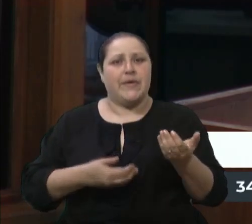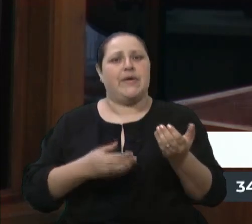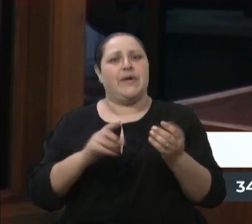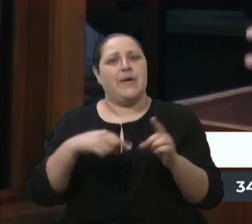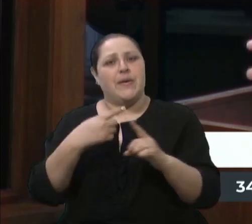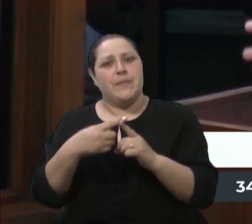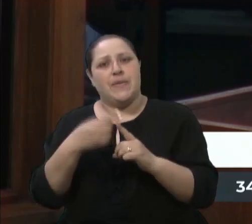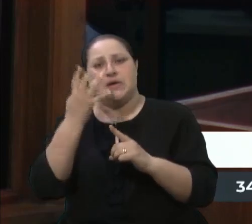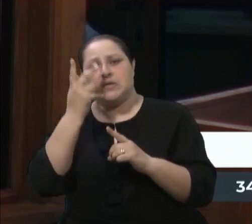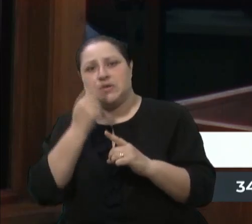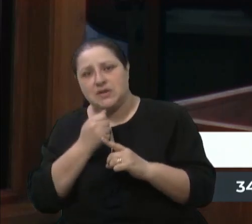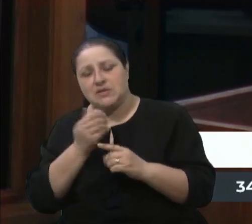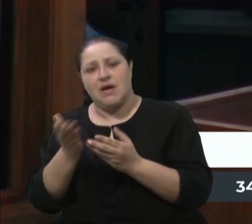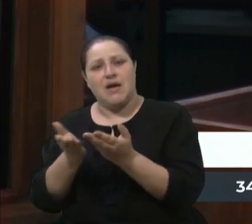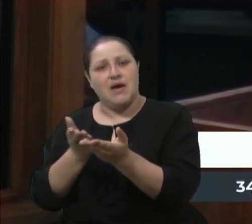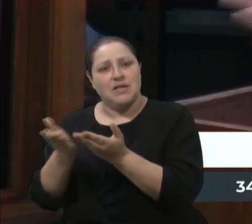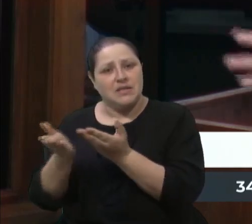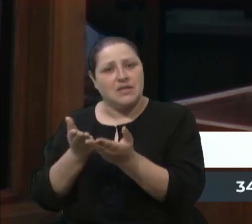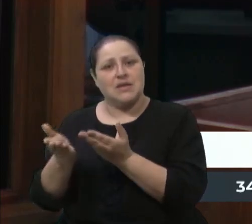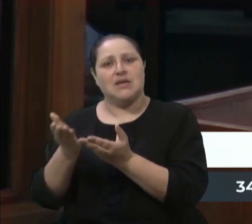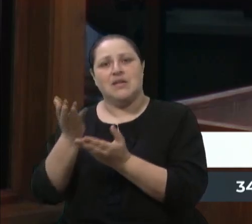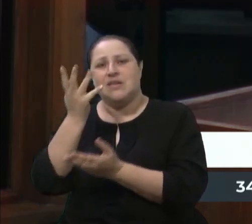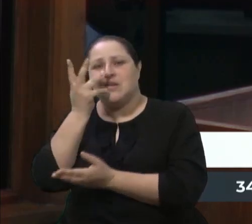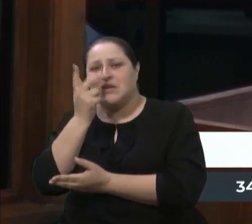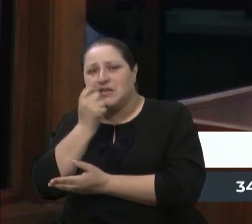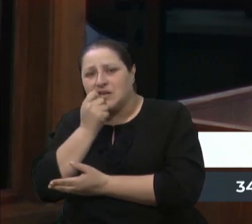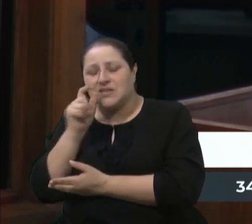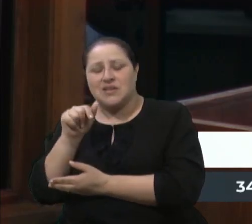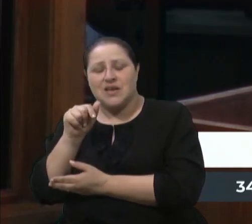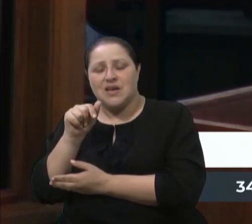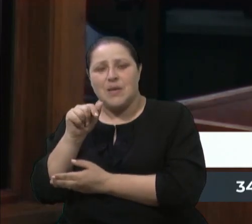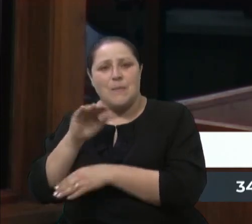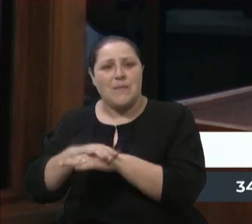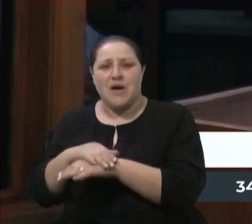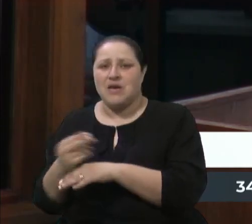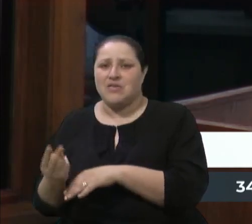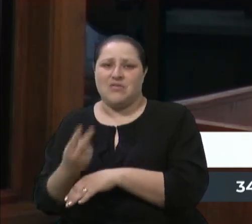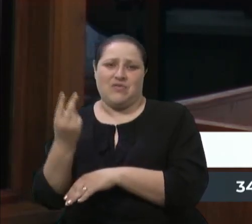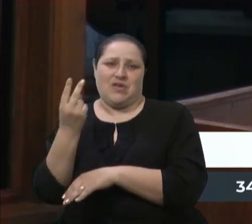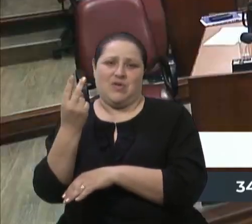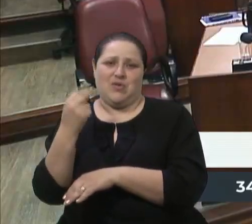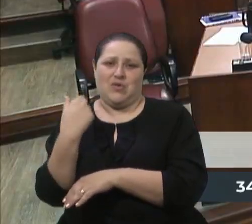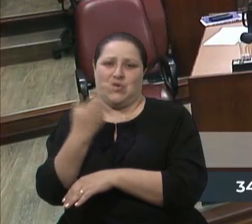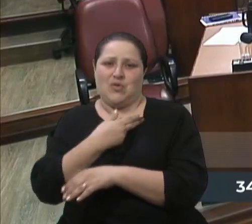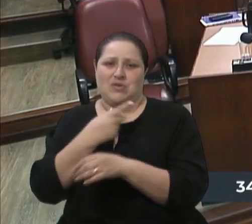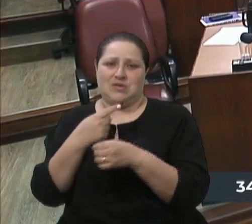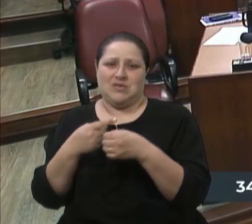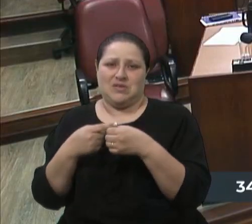né, as joias tão preciosas da nossa cidade. Vereadora Gladys, sua parte.